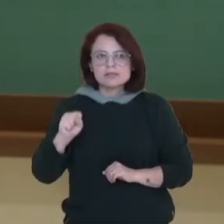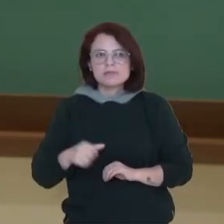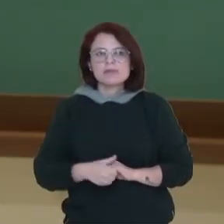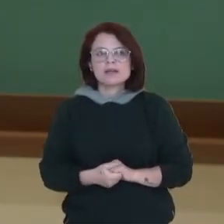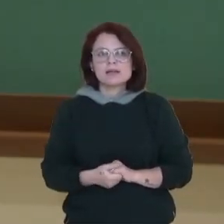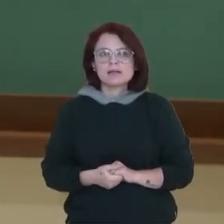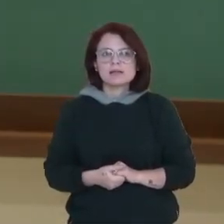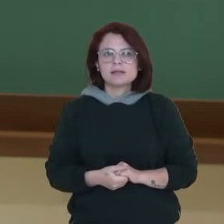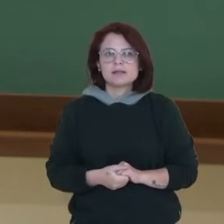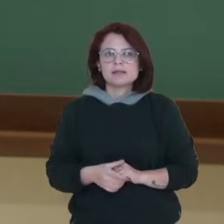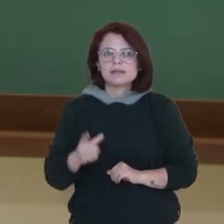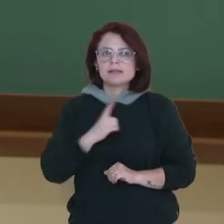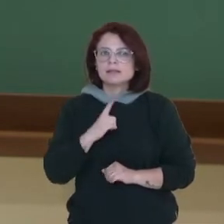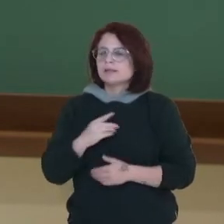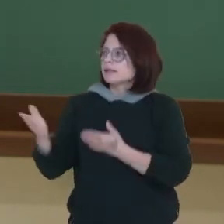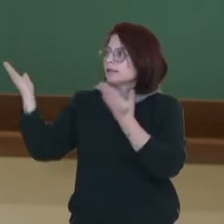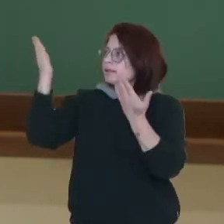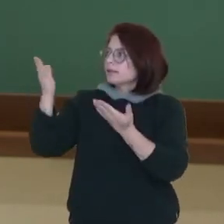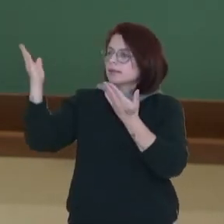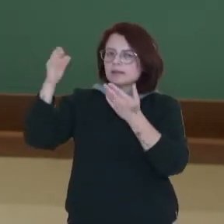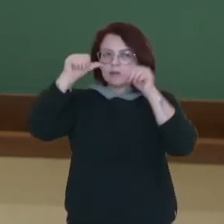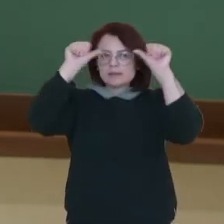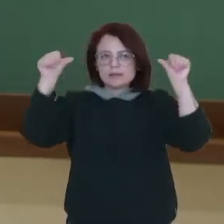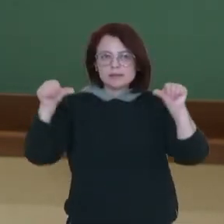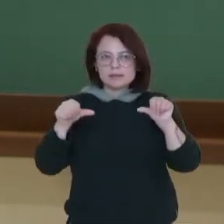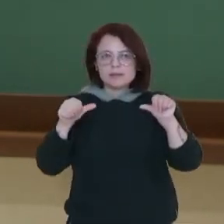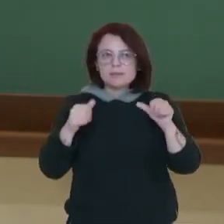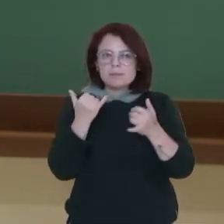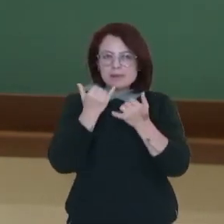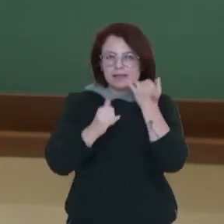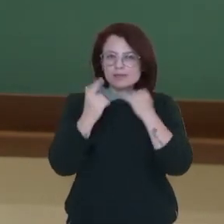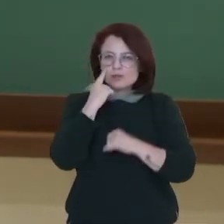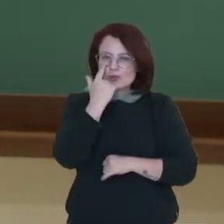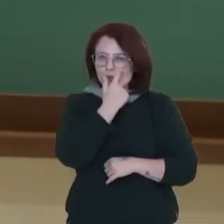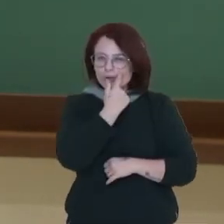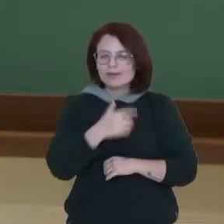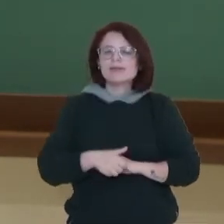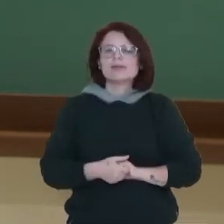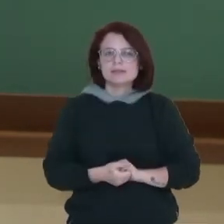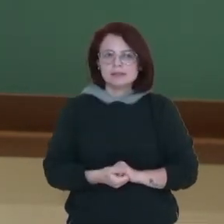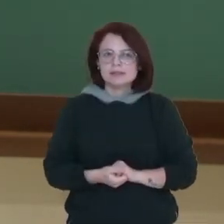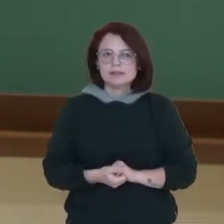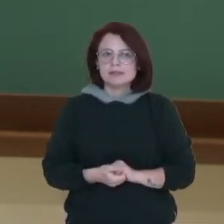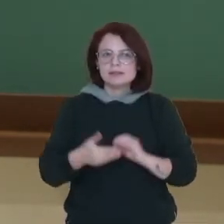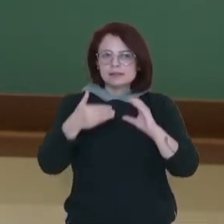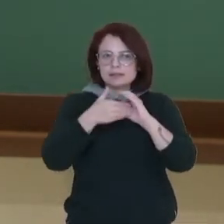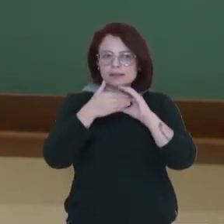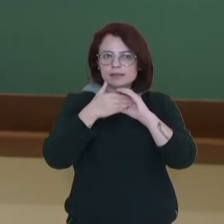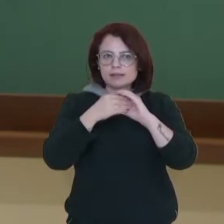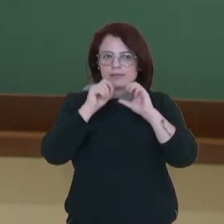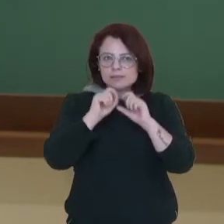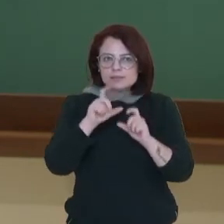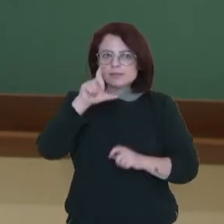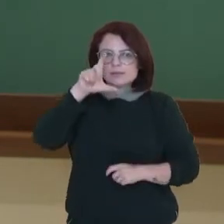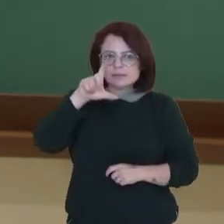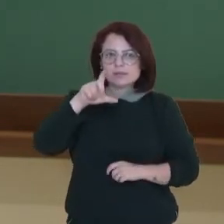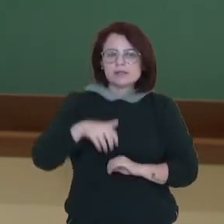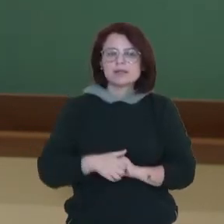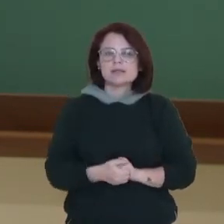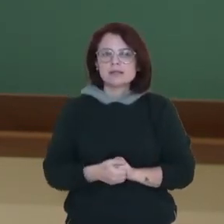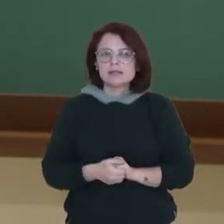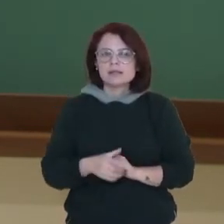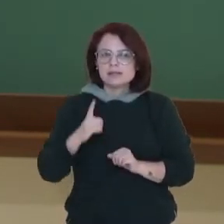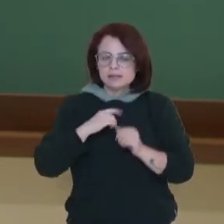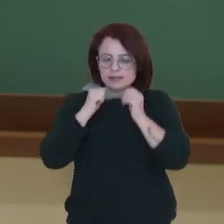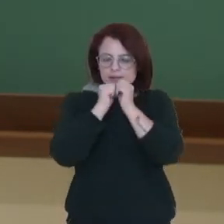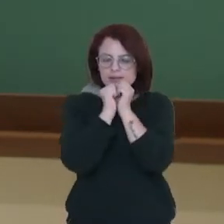eles vão ter esse formato que parecem dois olhos, né? Que são aquelas células guardas que vão se abrir dependendo da